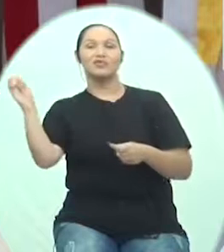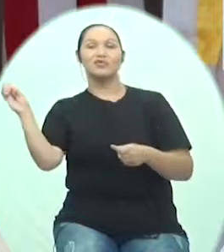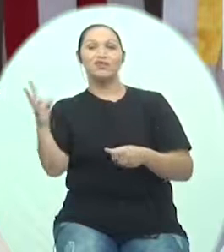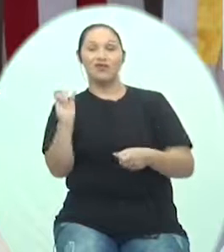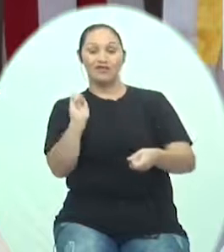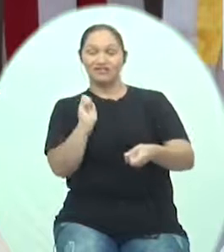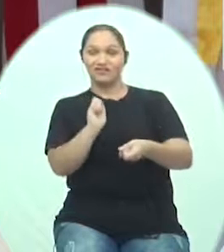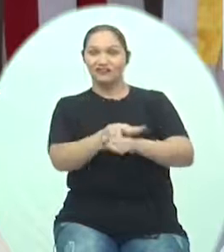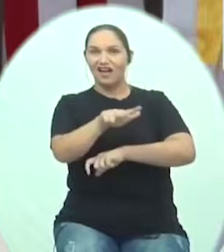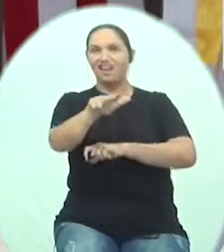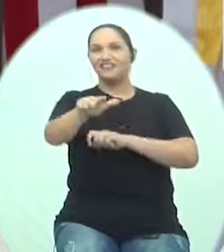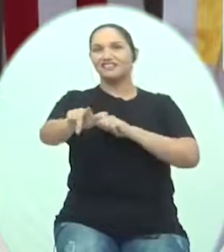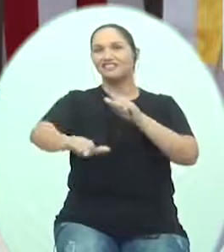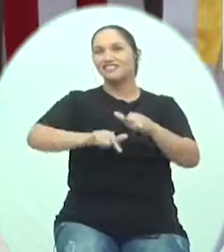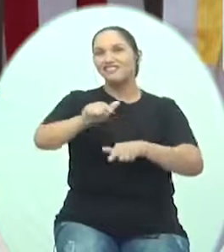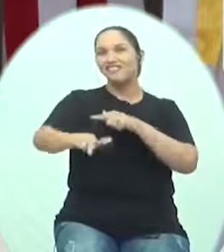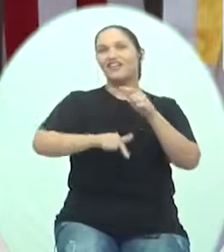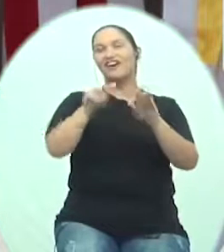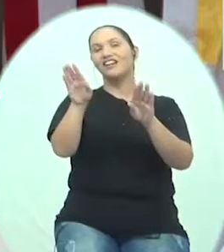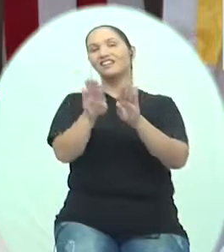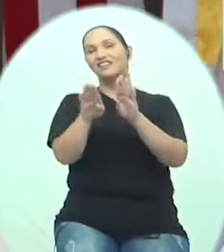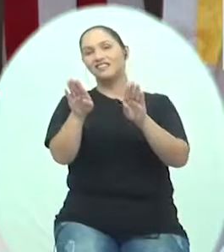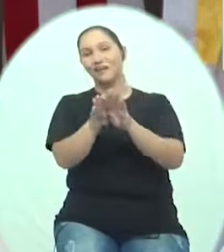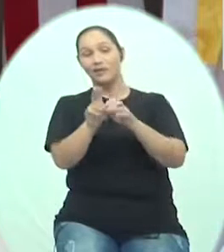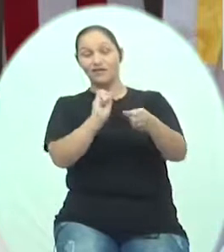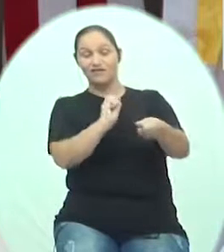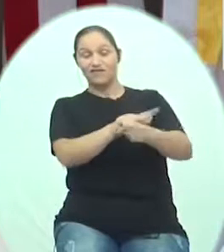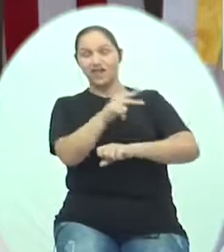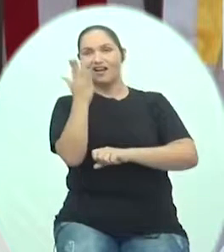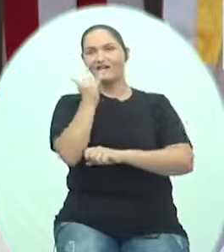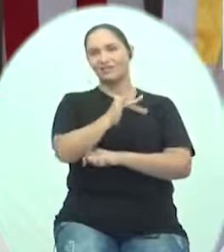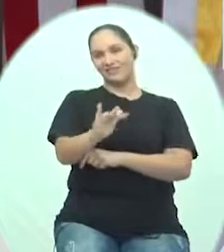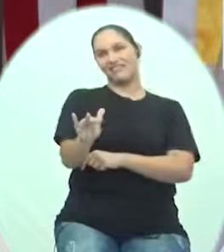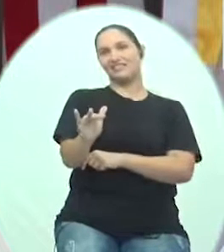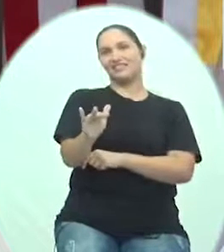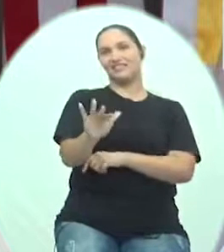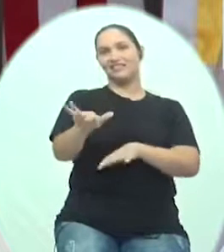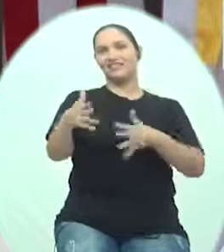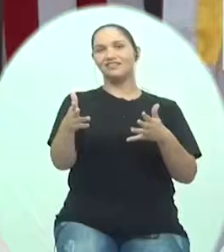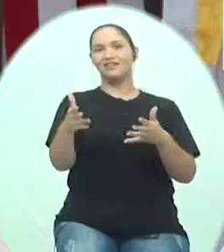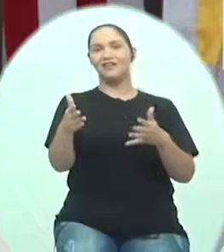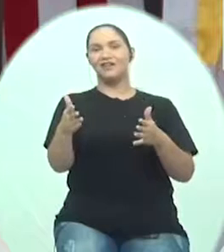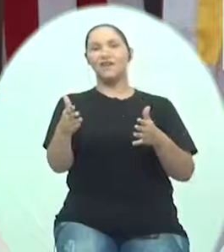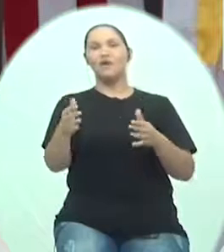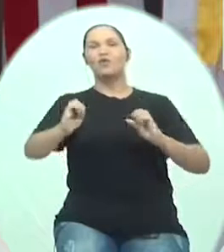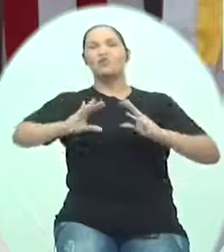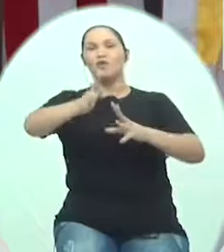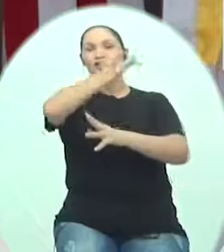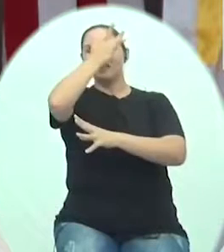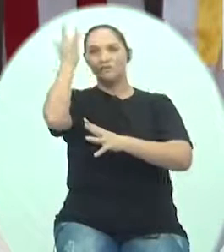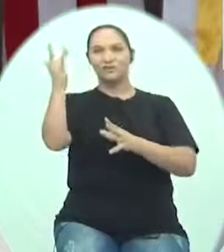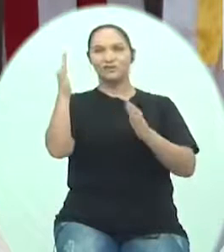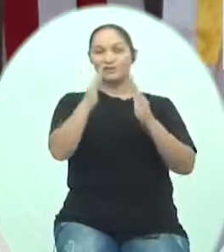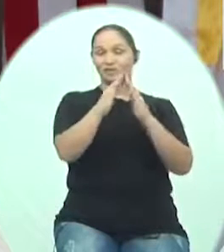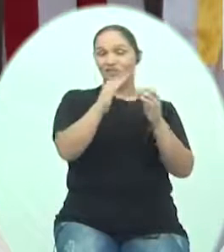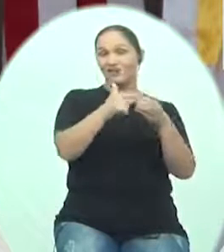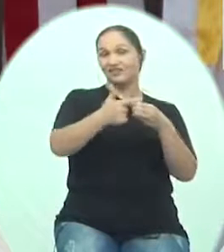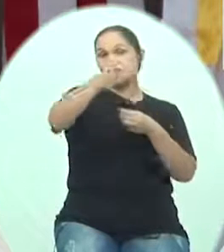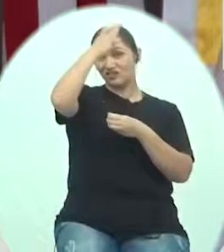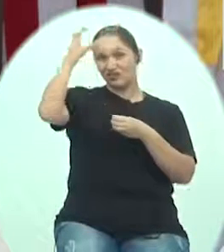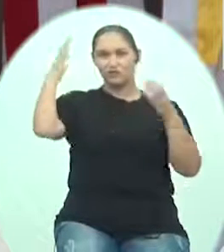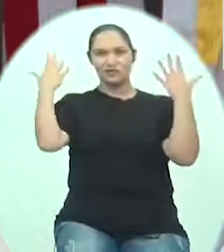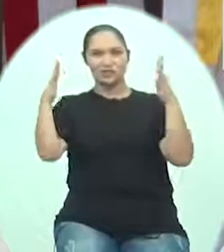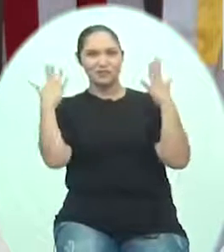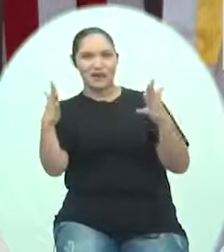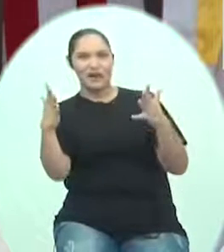aí a população de parabéns porque os pais de parabéns as crianças de parabéns os professores o Executivo os